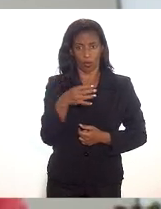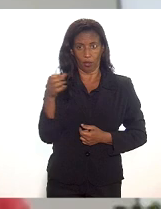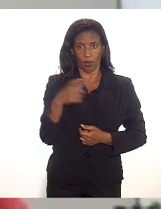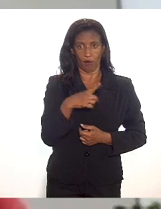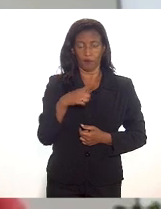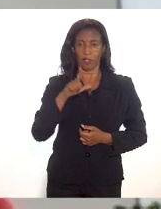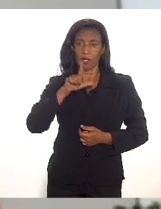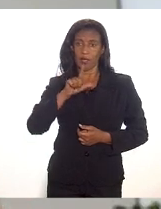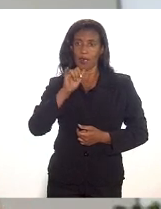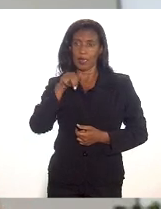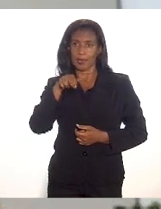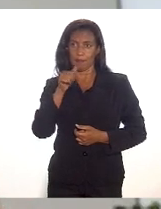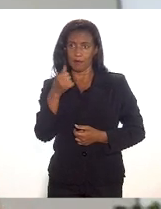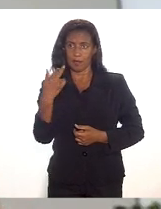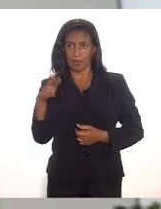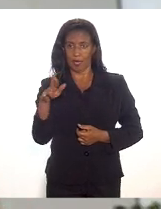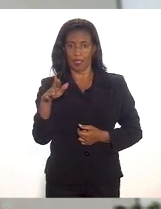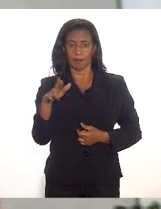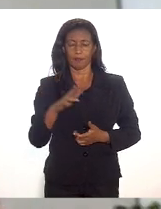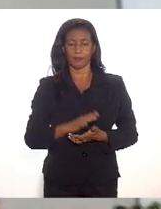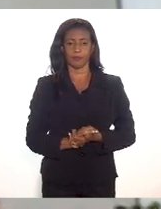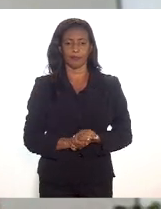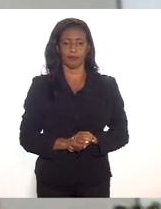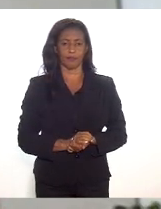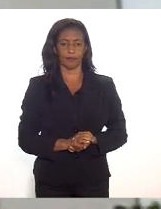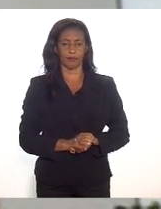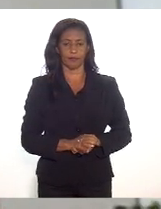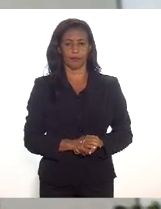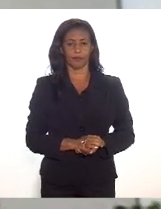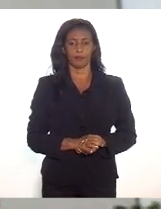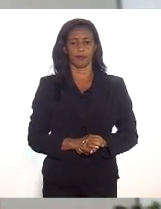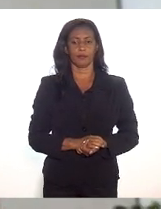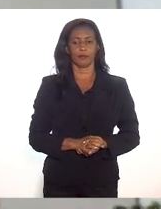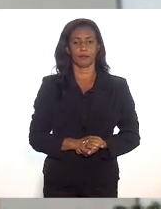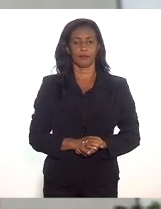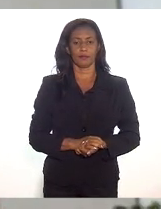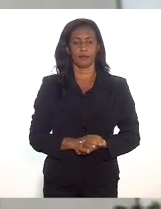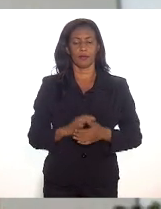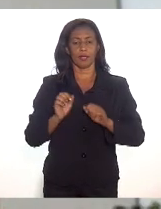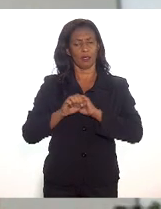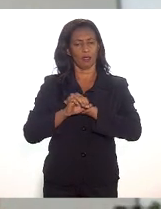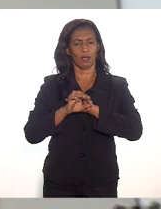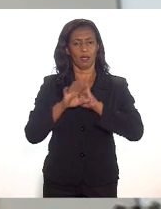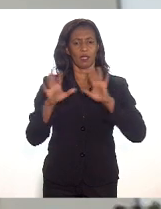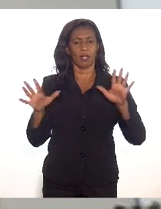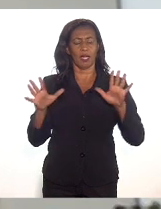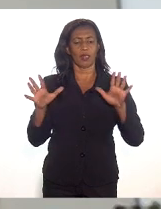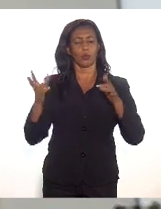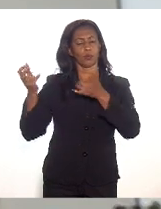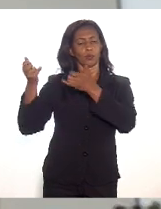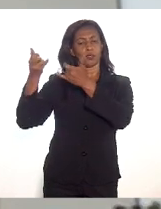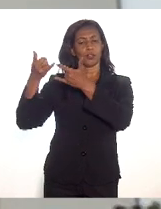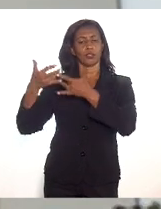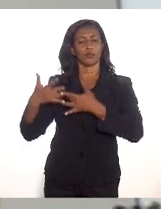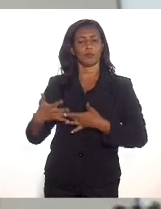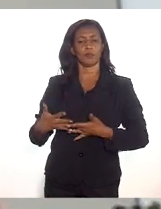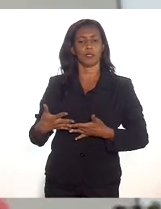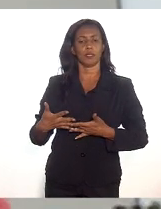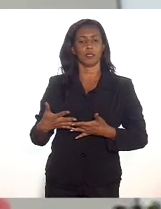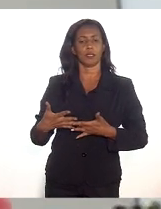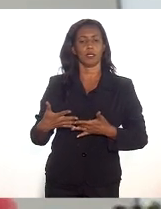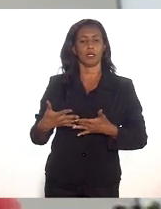dela ser exarada, ela é muito clara quando ela define que ela